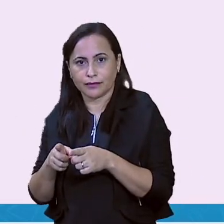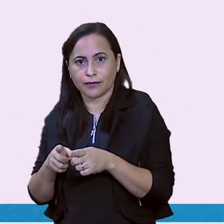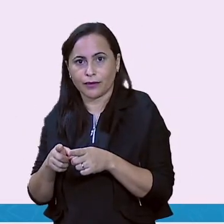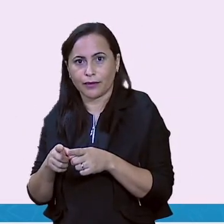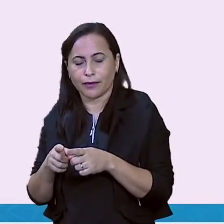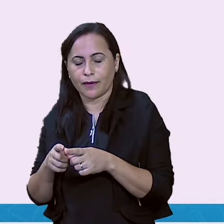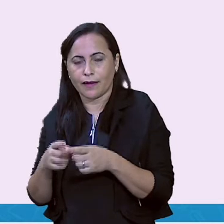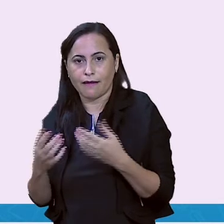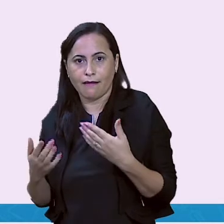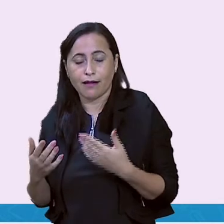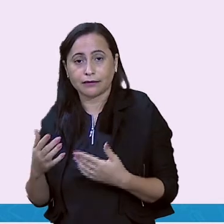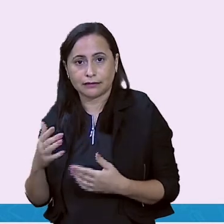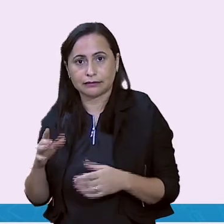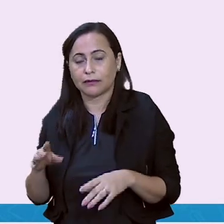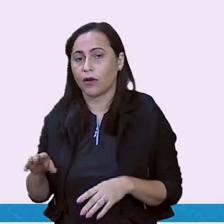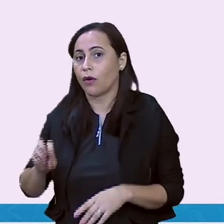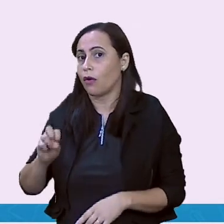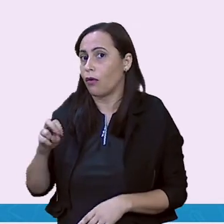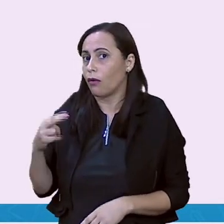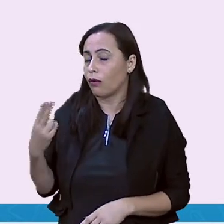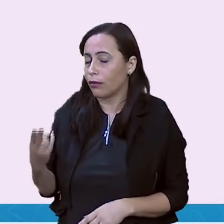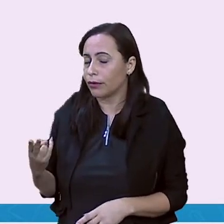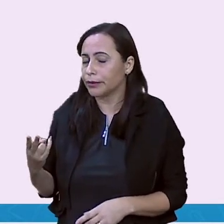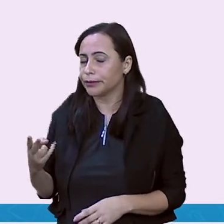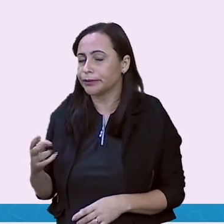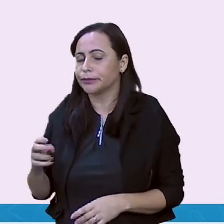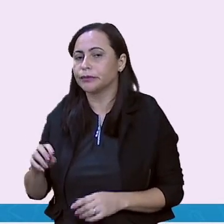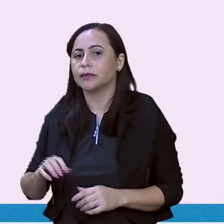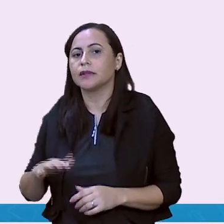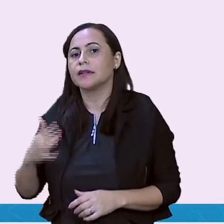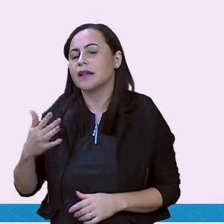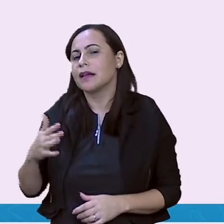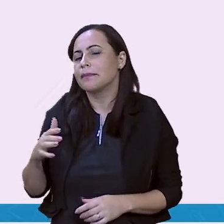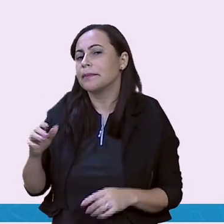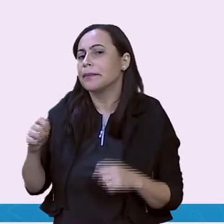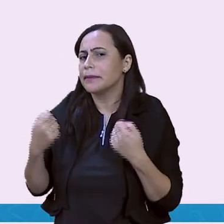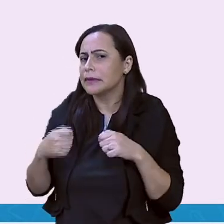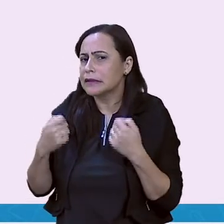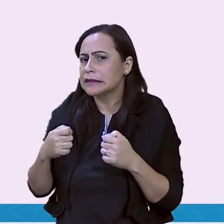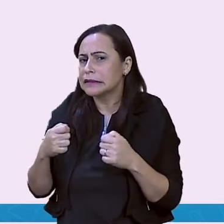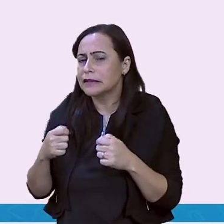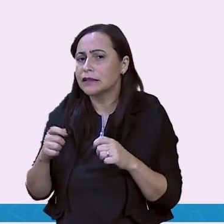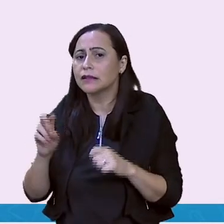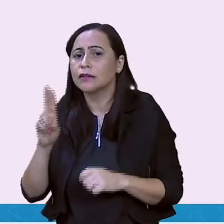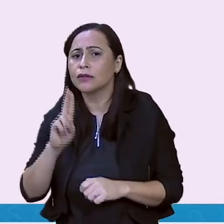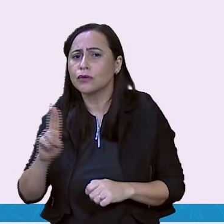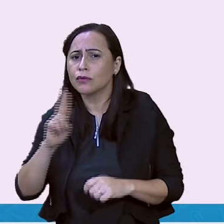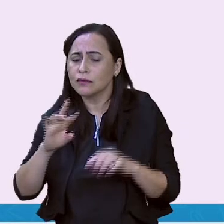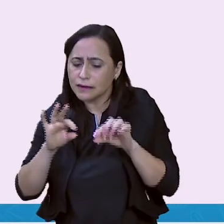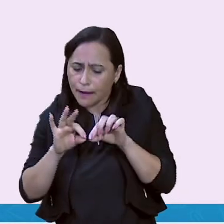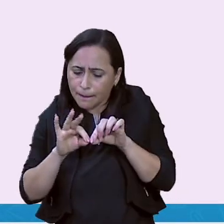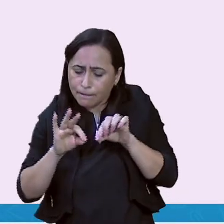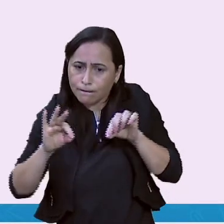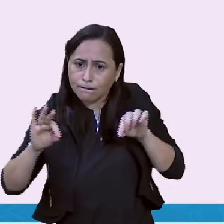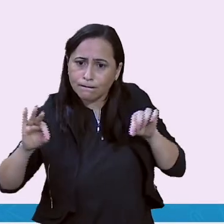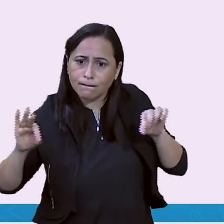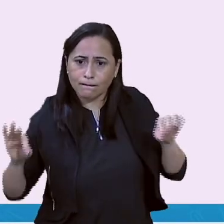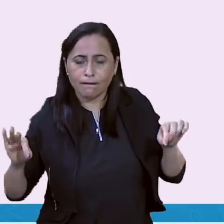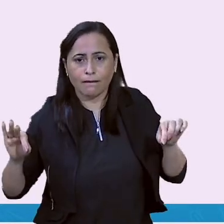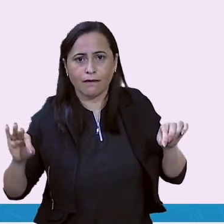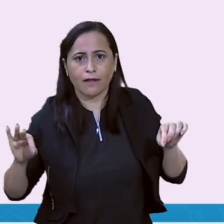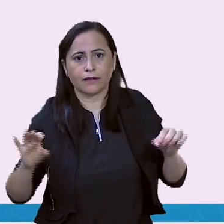preciso medir para saber qual que é o mais comprido. Pensando nisso, complete. A letra